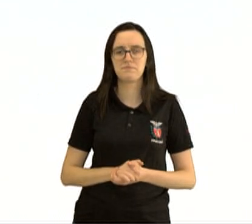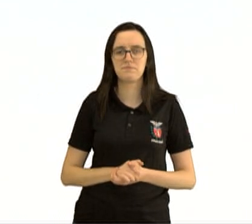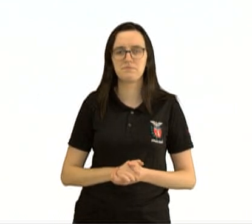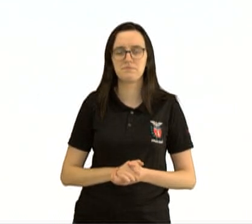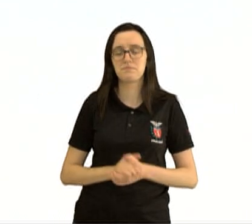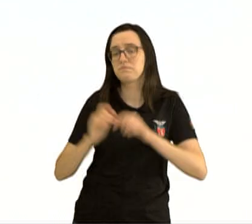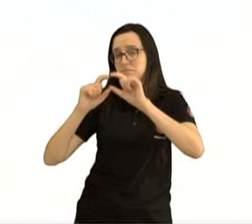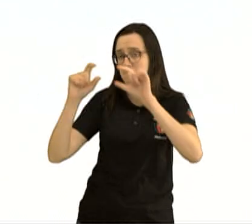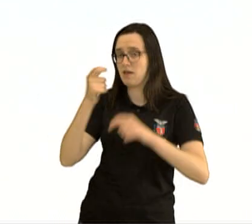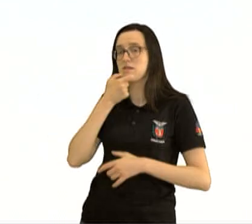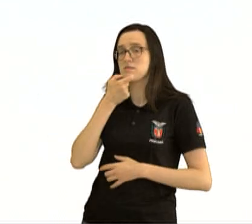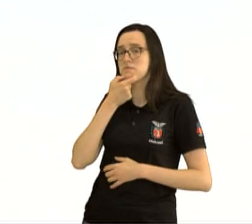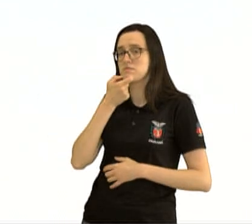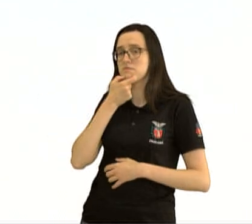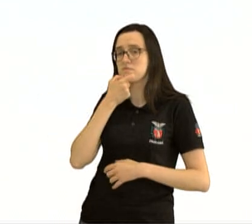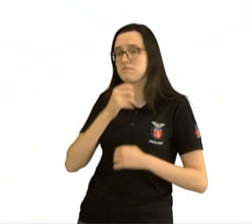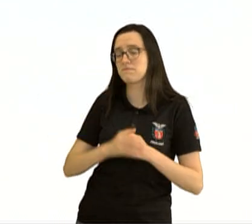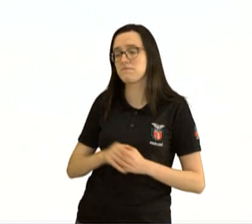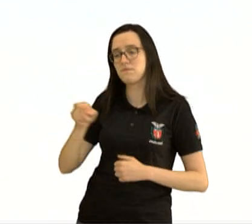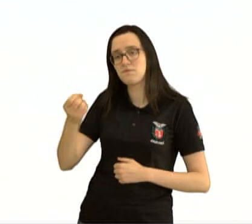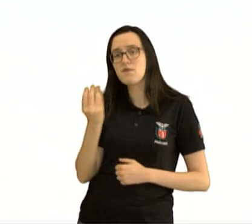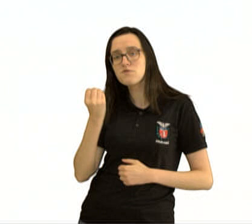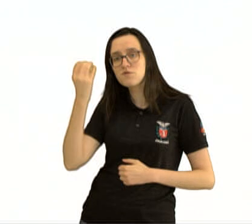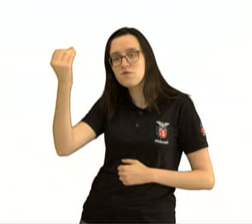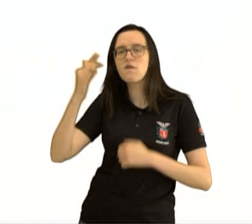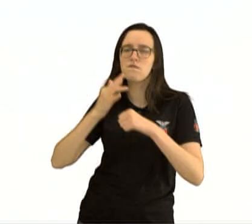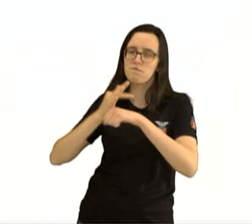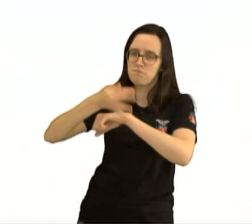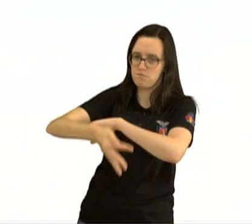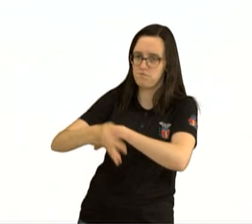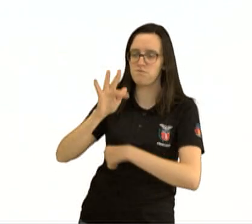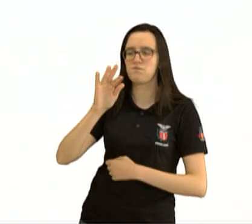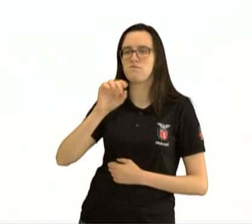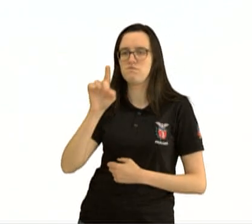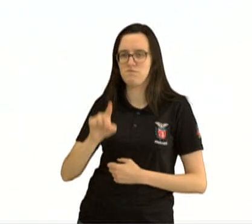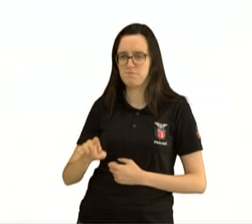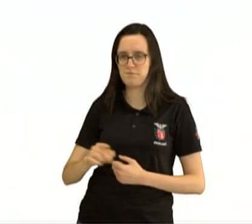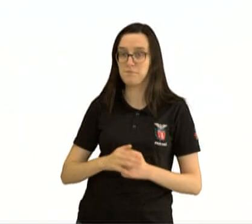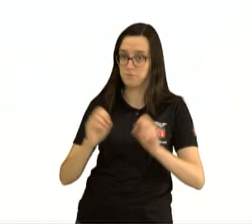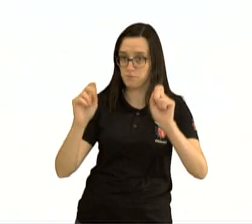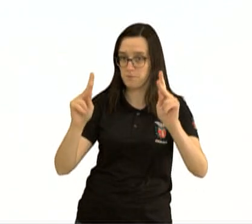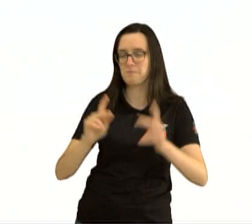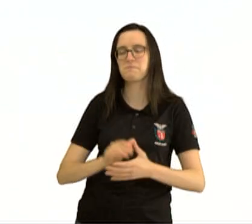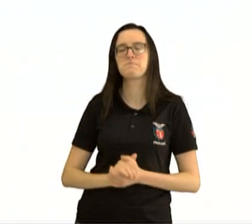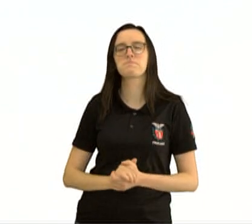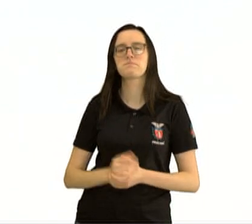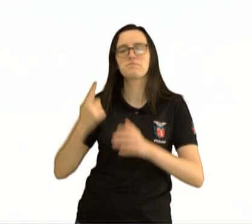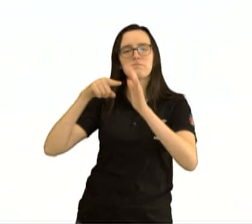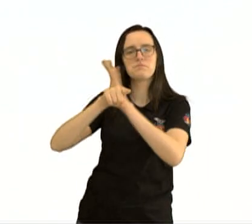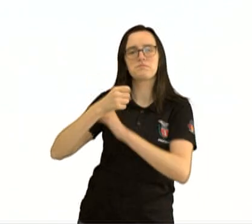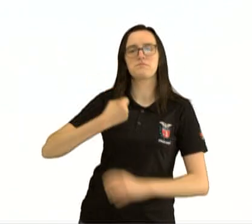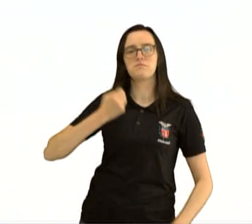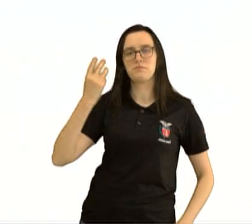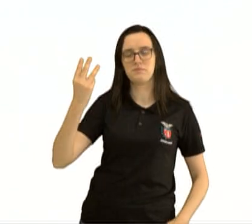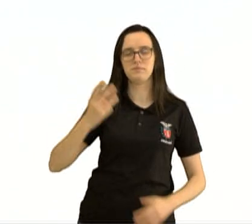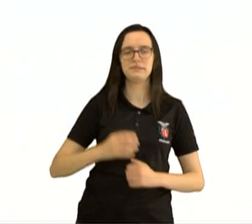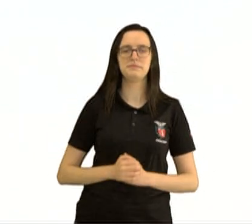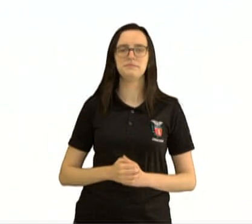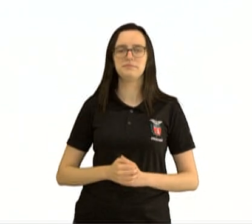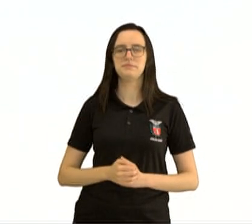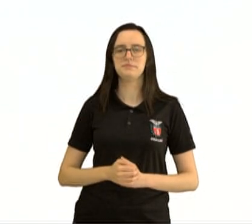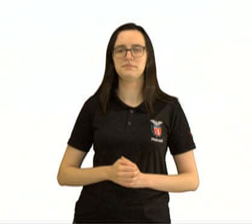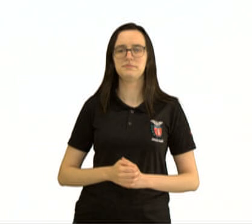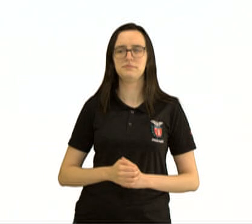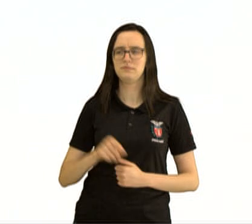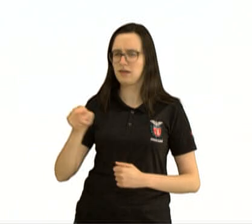She traveled to Foz do Iguaçu. Ela viajou para Foz do Iguaçu, ok? 3. Did she like the trip?